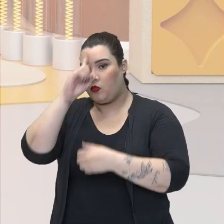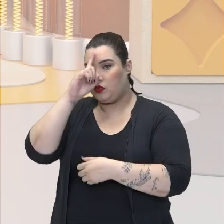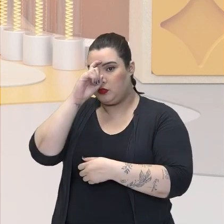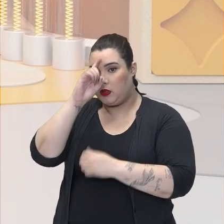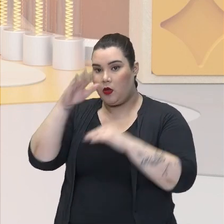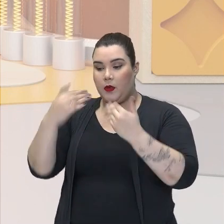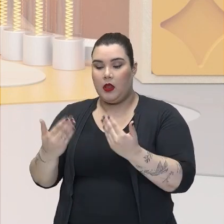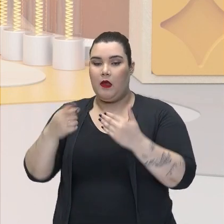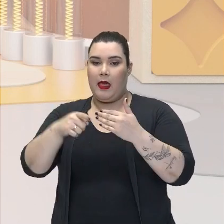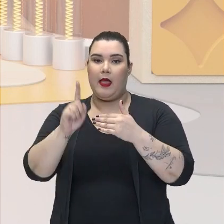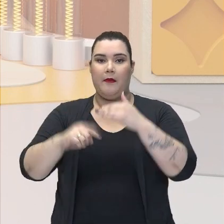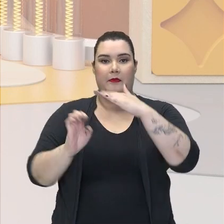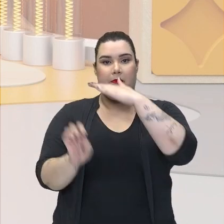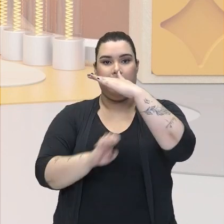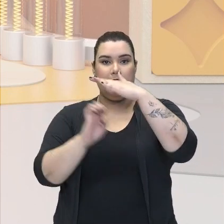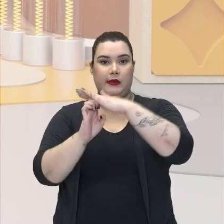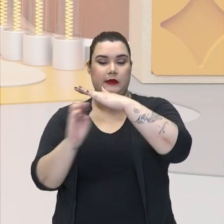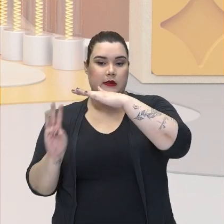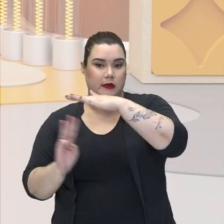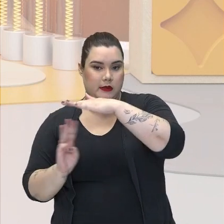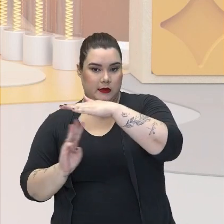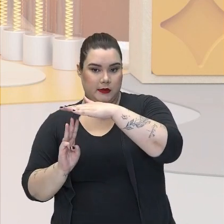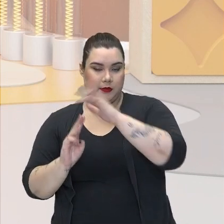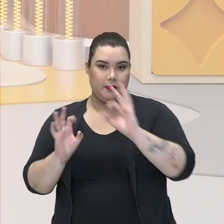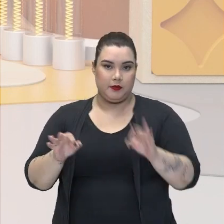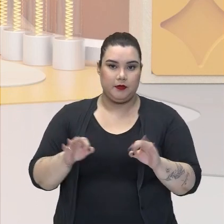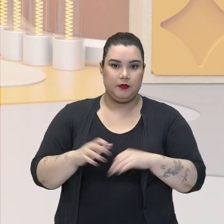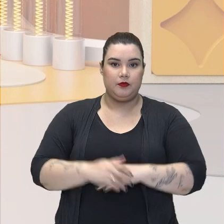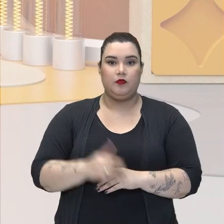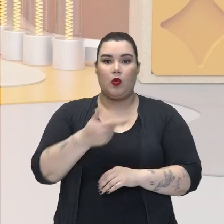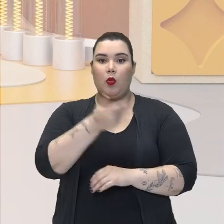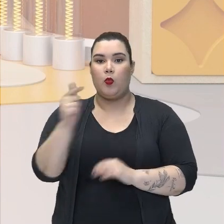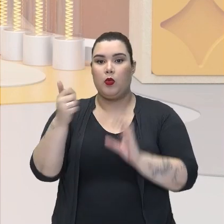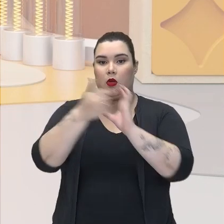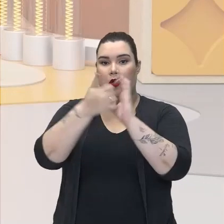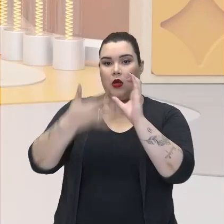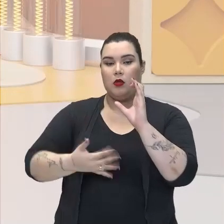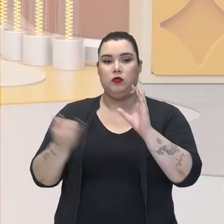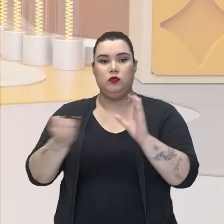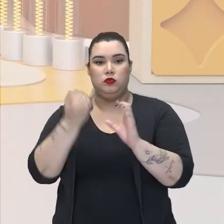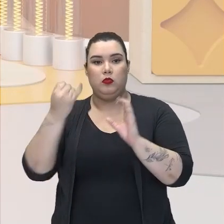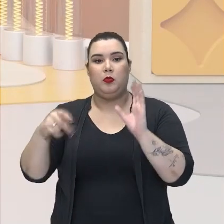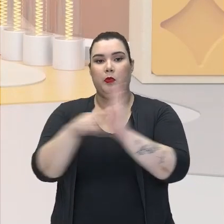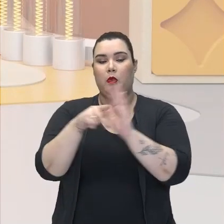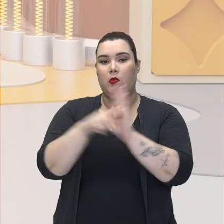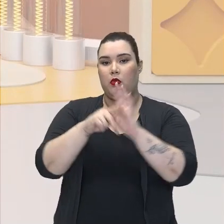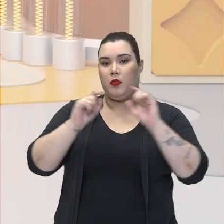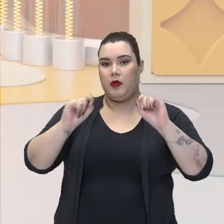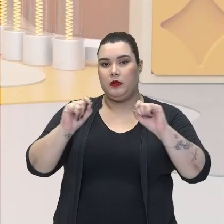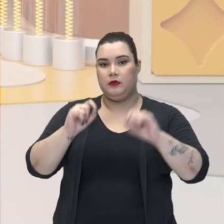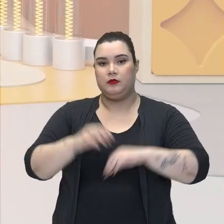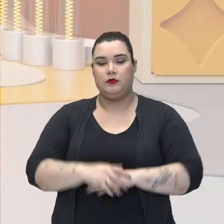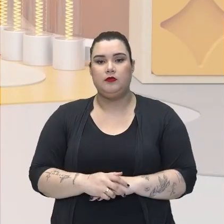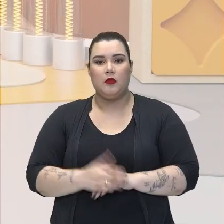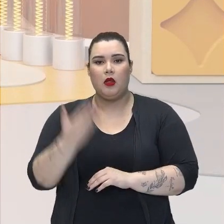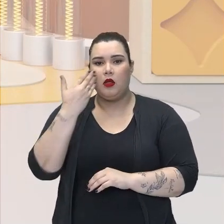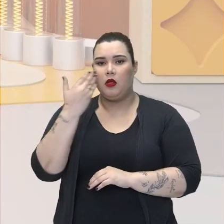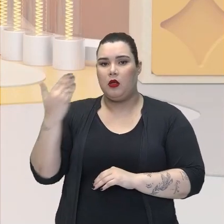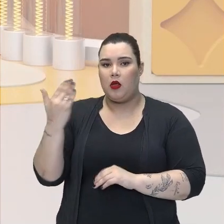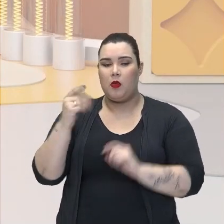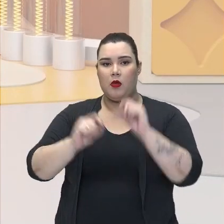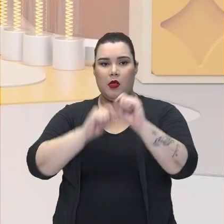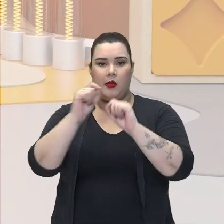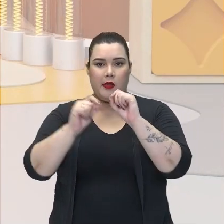terceirização, certo? Temos também outra característica importante dentro do modo de produção capitalista, que é aquela que norteia,